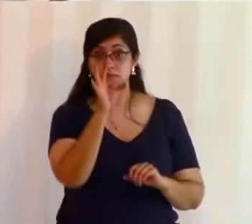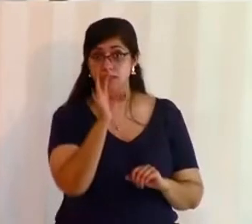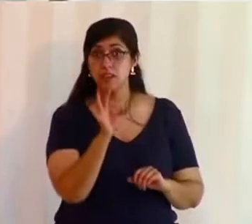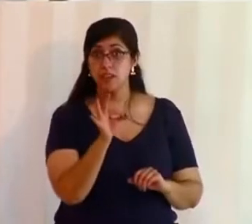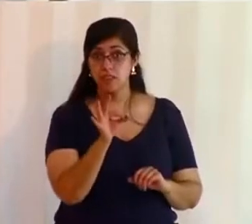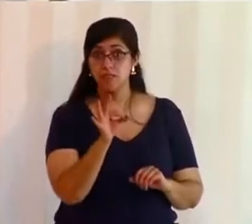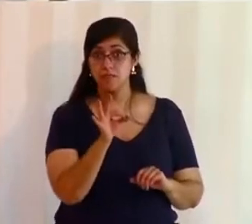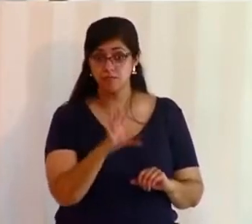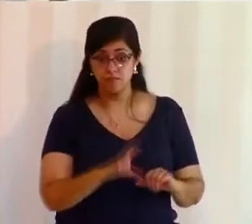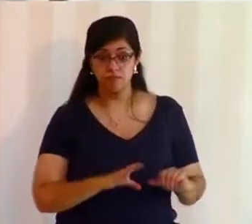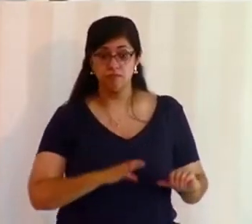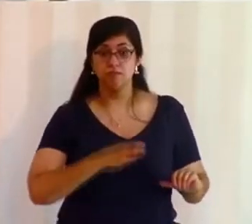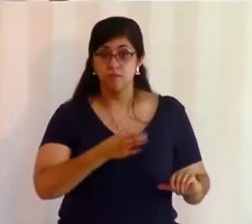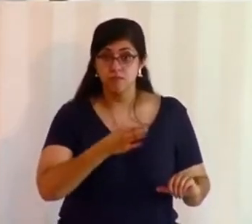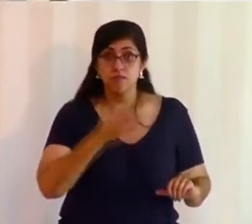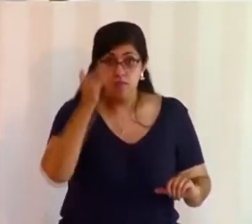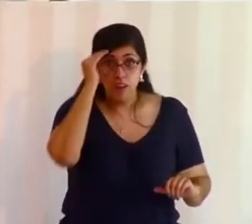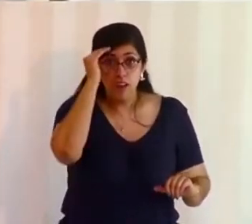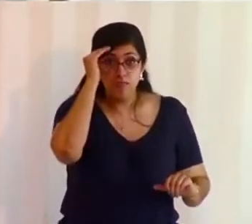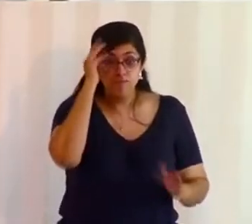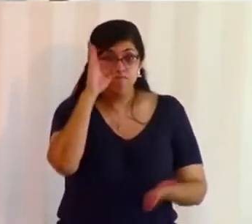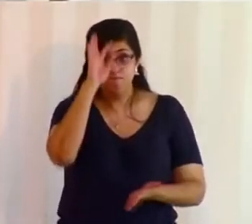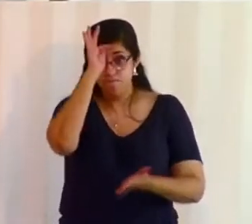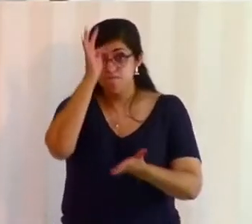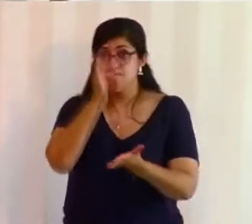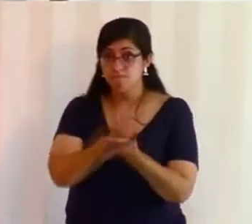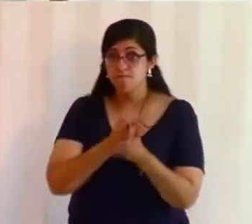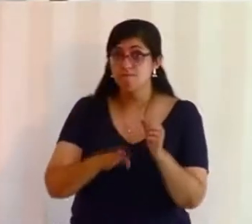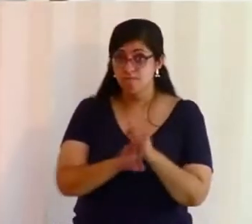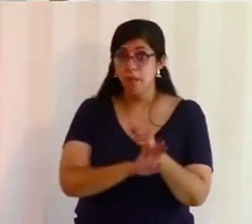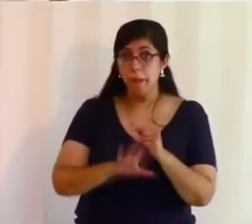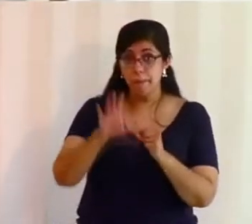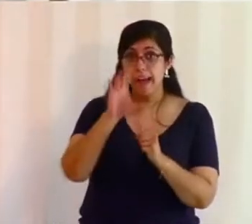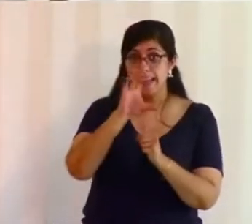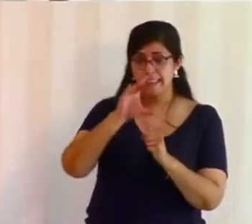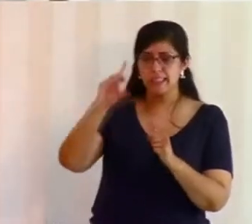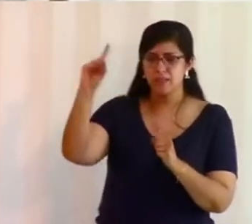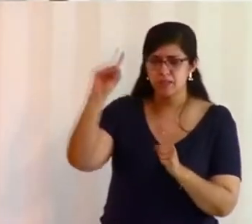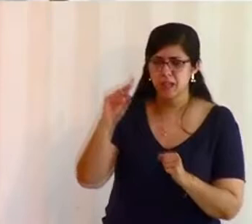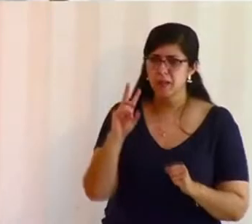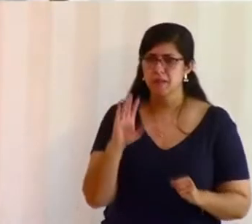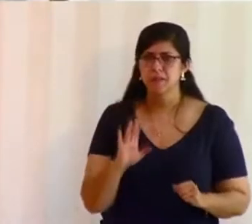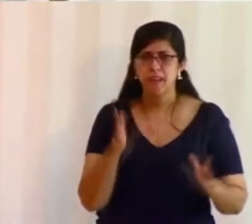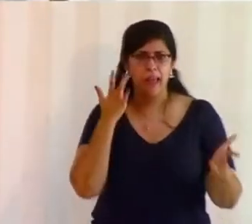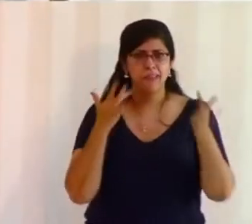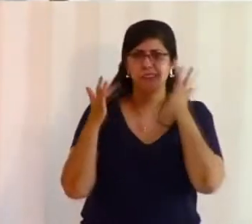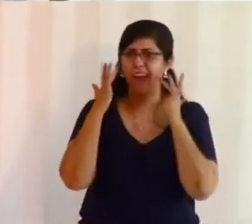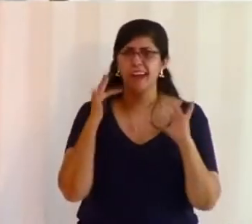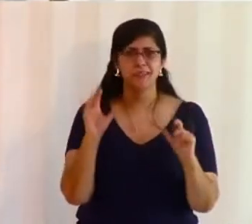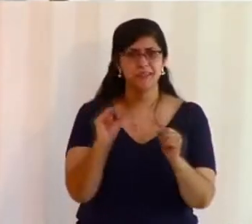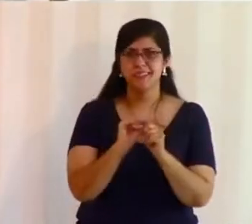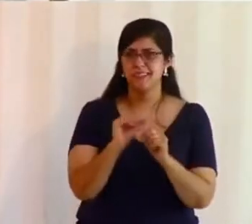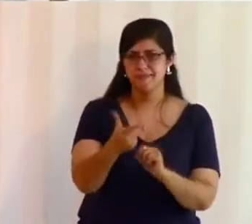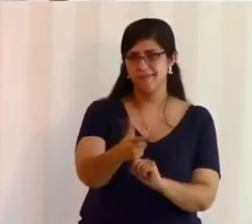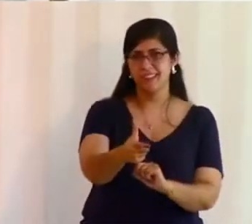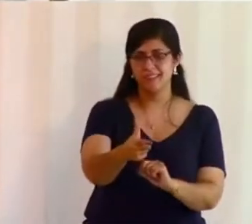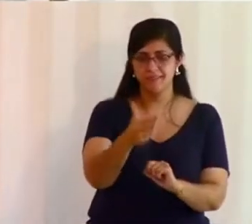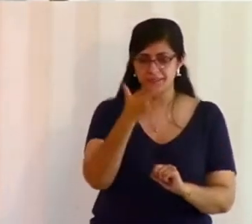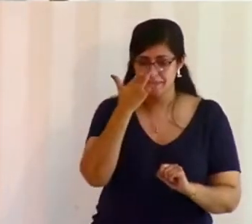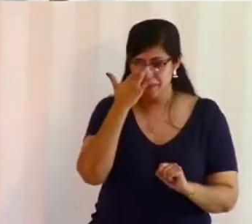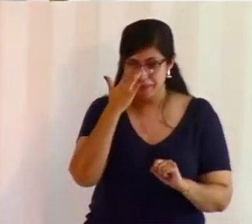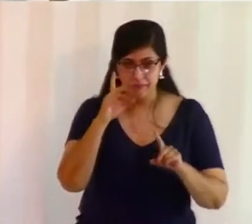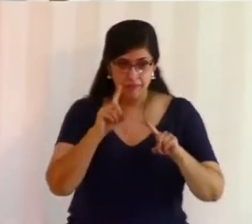você está fazendo. Paulo não estava brincando, Paulo não estava fazendo teatro, Paulo não estava fazendo uma encenação. Paulo